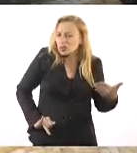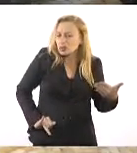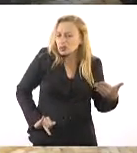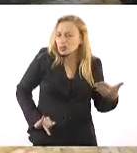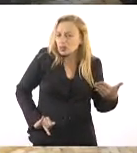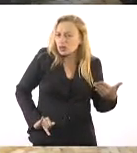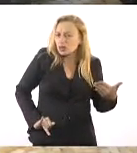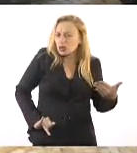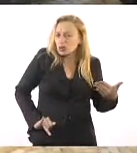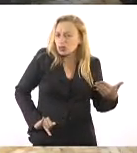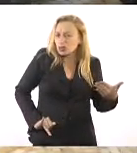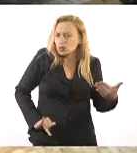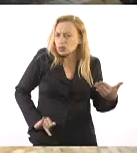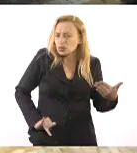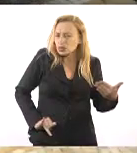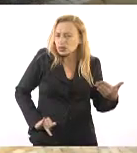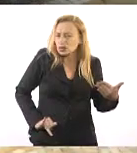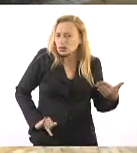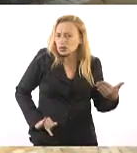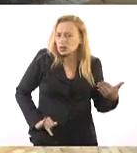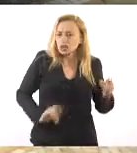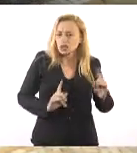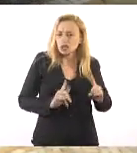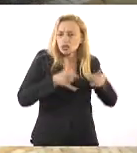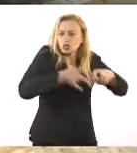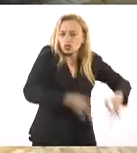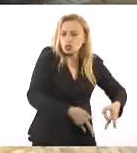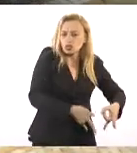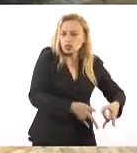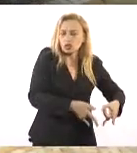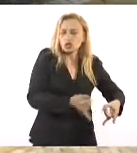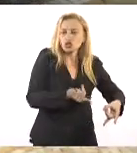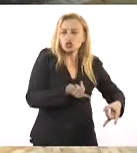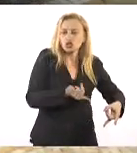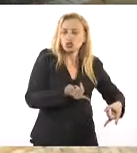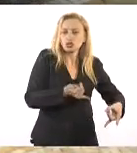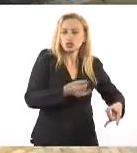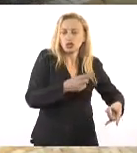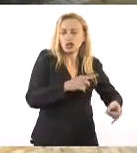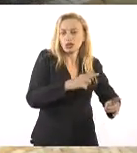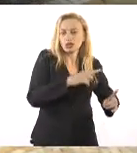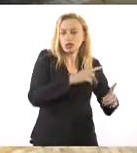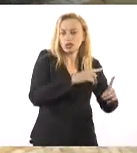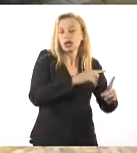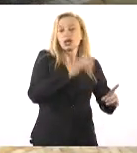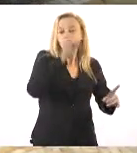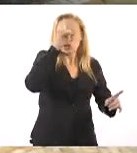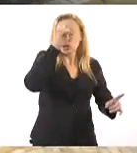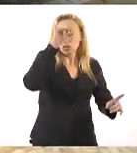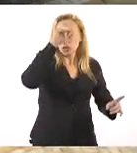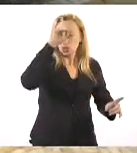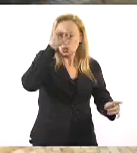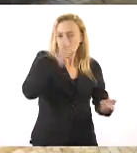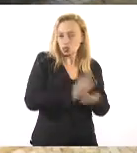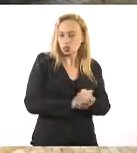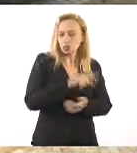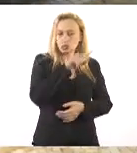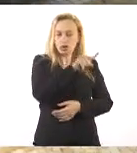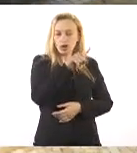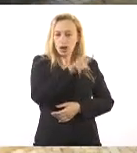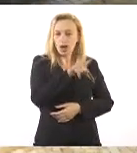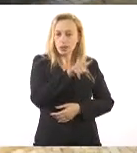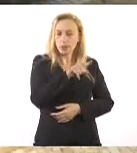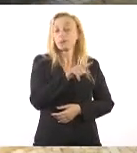e ela está internada em Nova Iguaçu com 12 facadas. Esse tipo de projeto, deputada